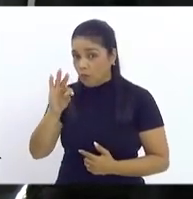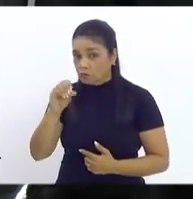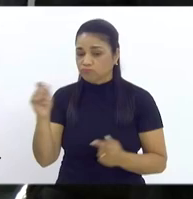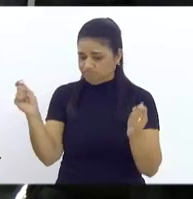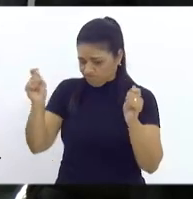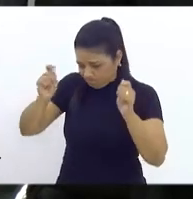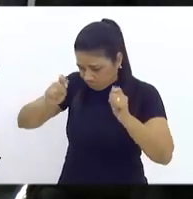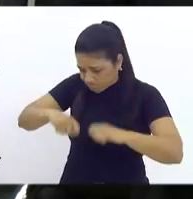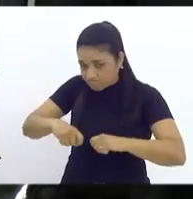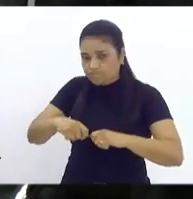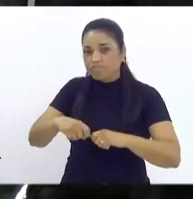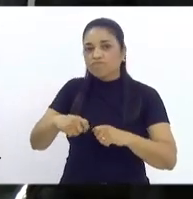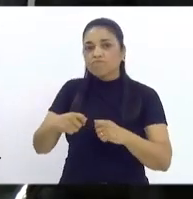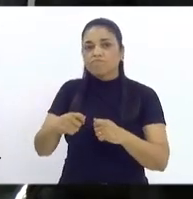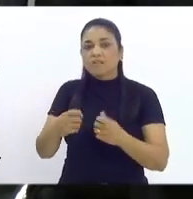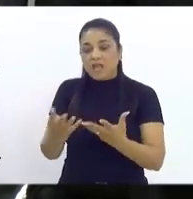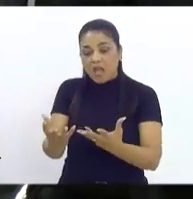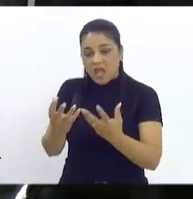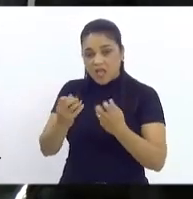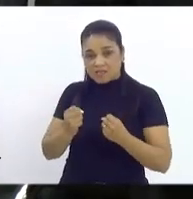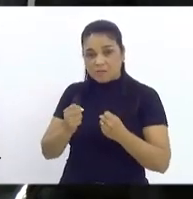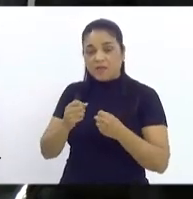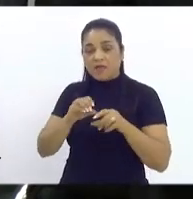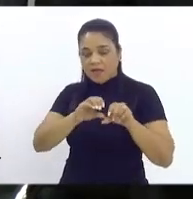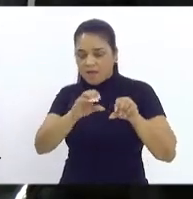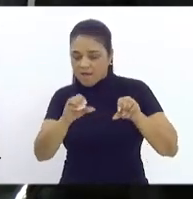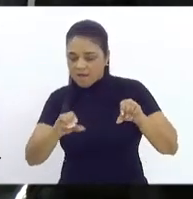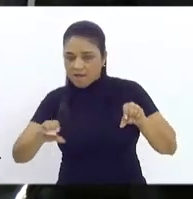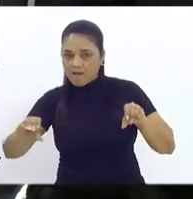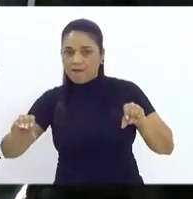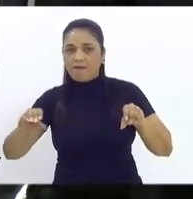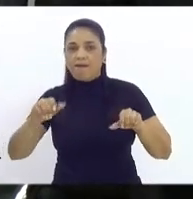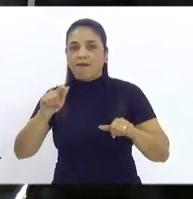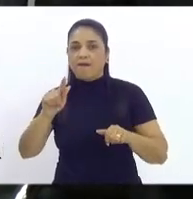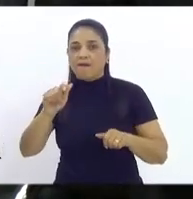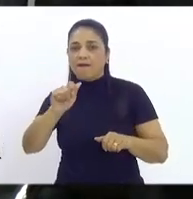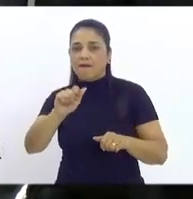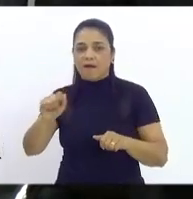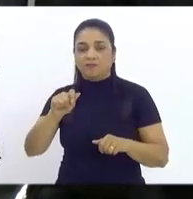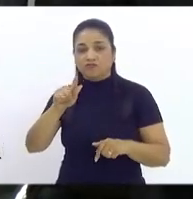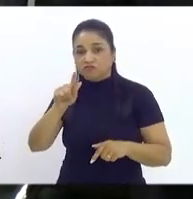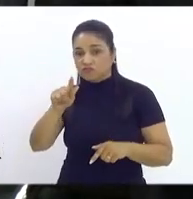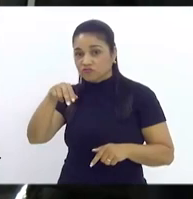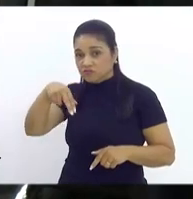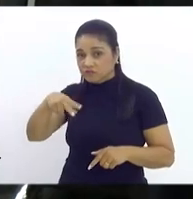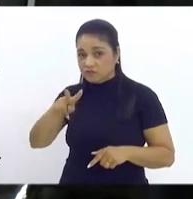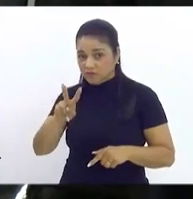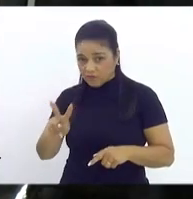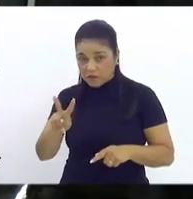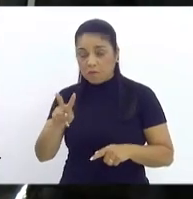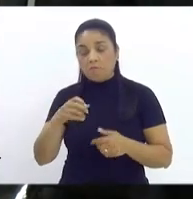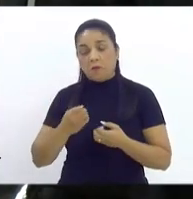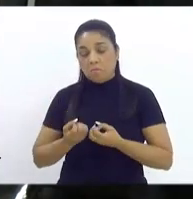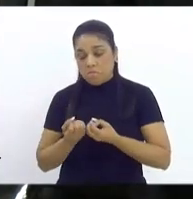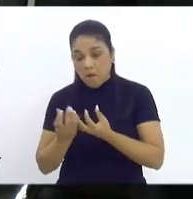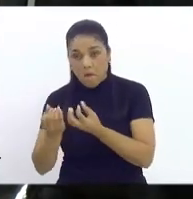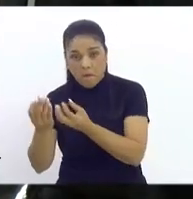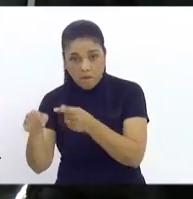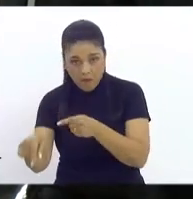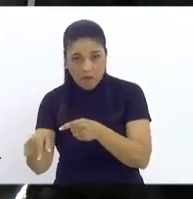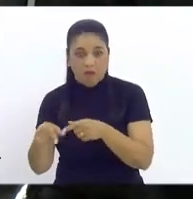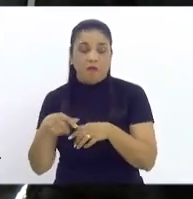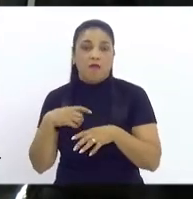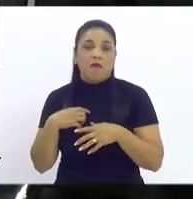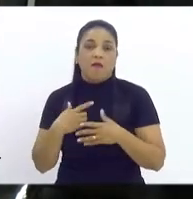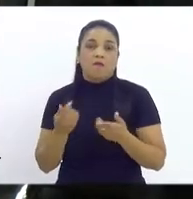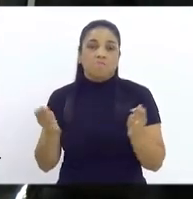receber GNV em condições para fazer esse fornecimento de atender